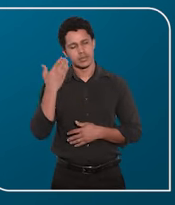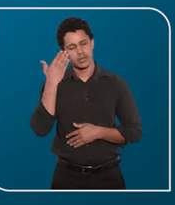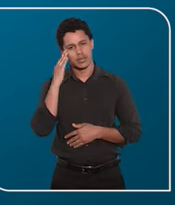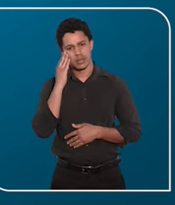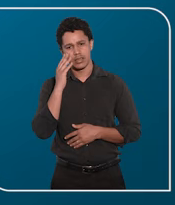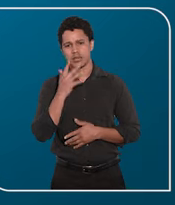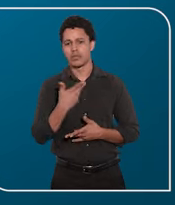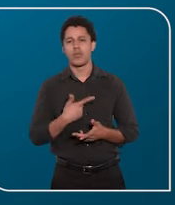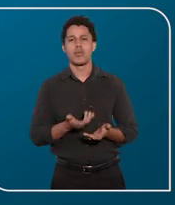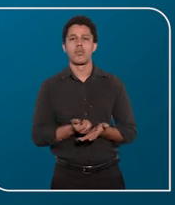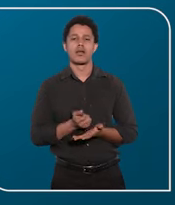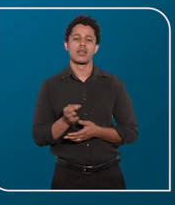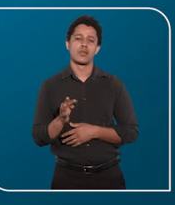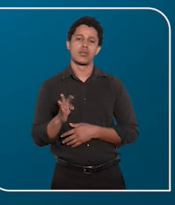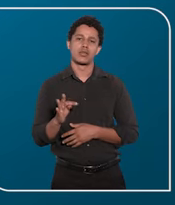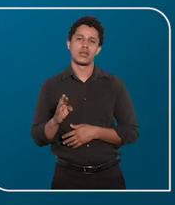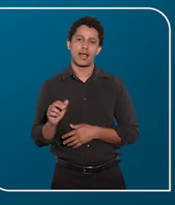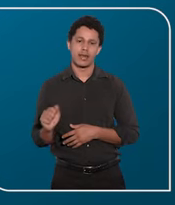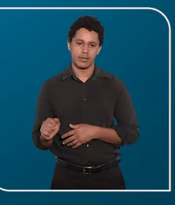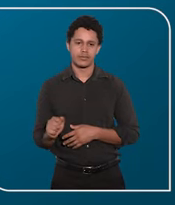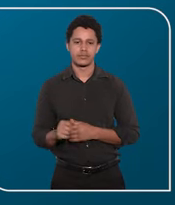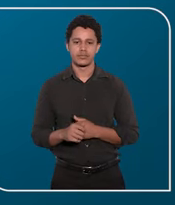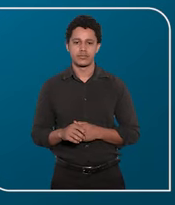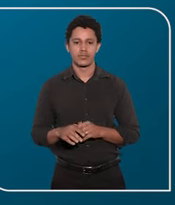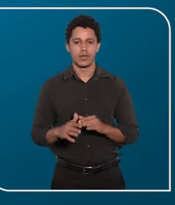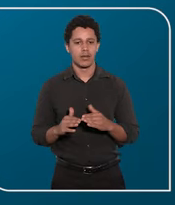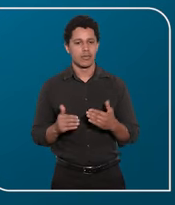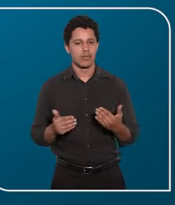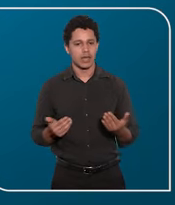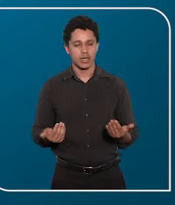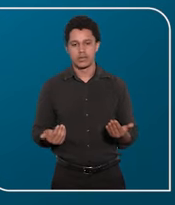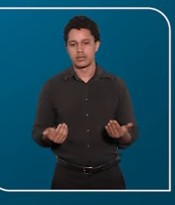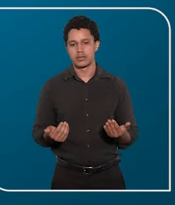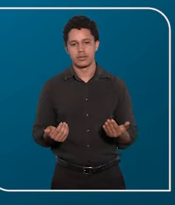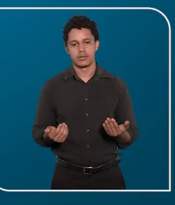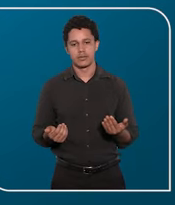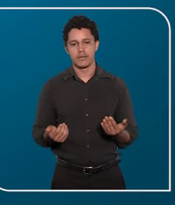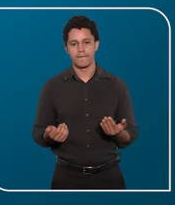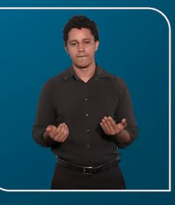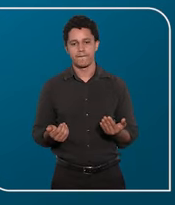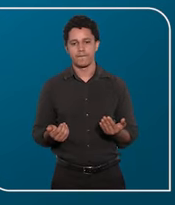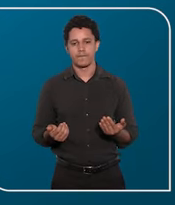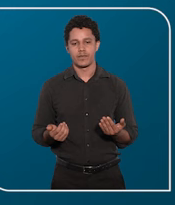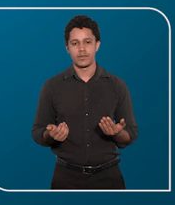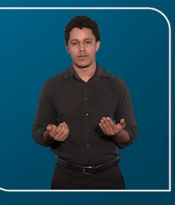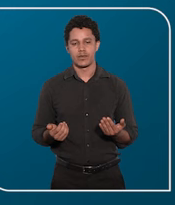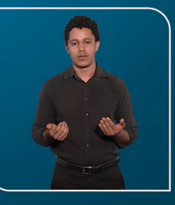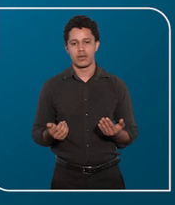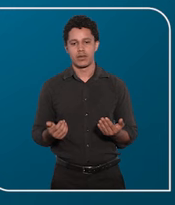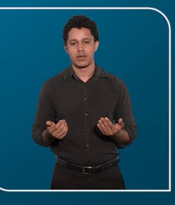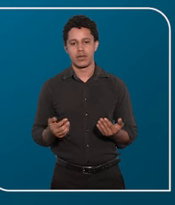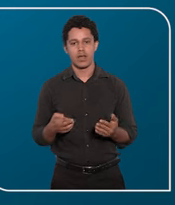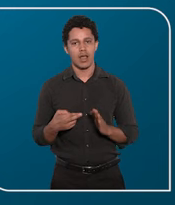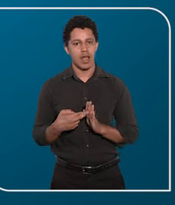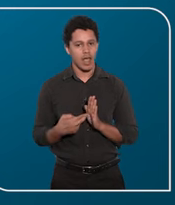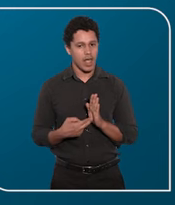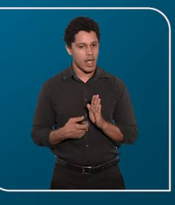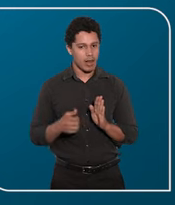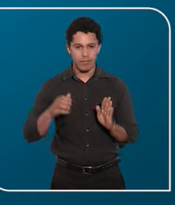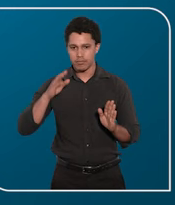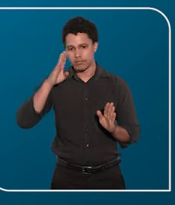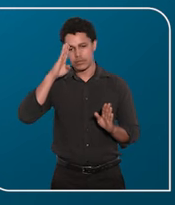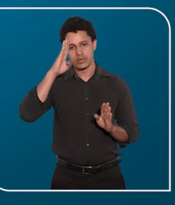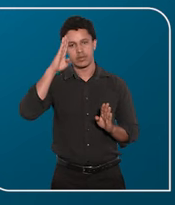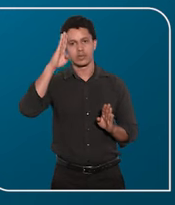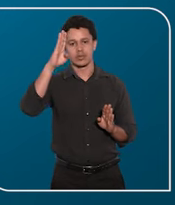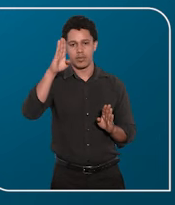natureza tributária. Mas efetivamente, Fátima e telespectadores, a posição majoritária é de que